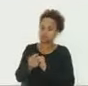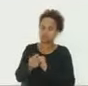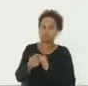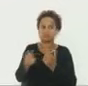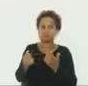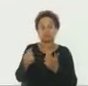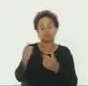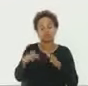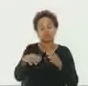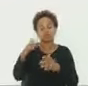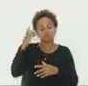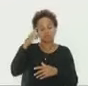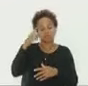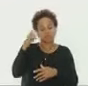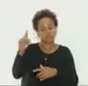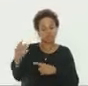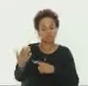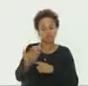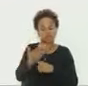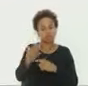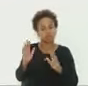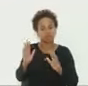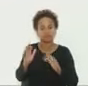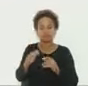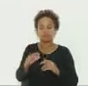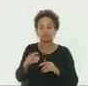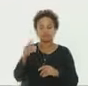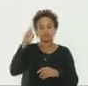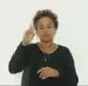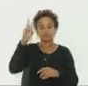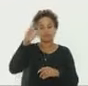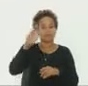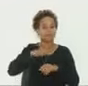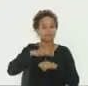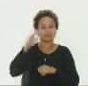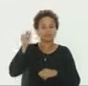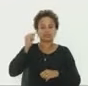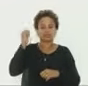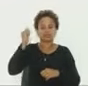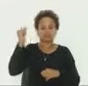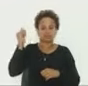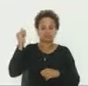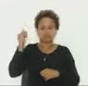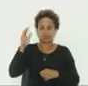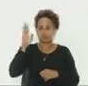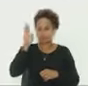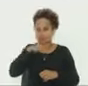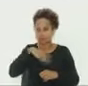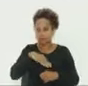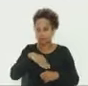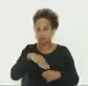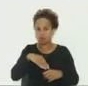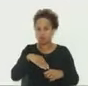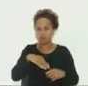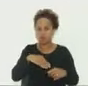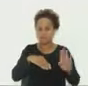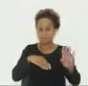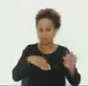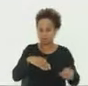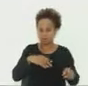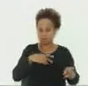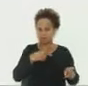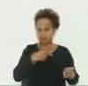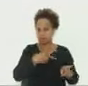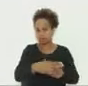nestes casos. E lembrem-se do mais importante: o mal jamais vai vencer o bem. E aí,